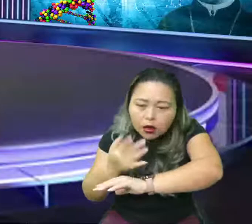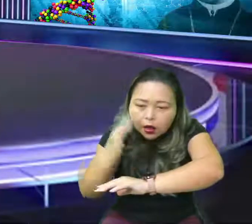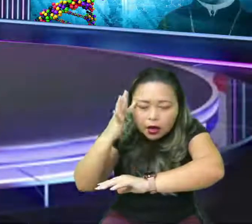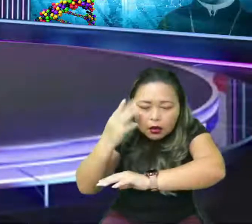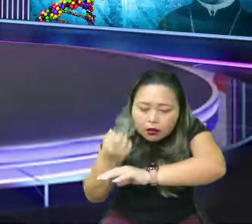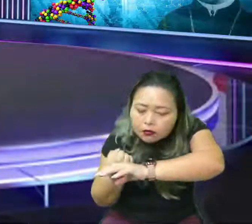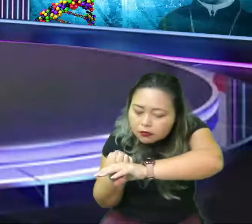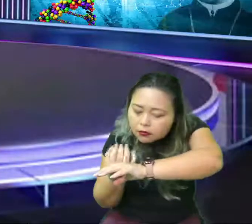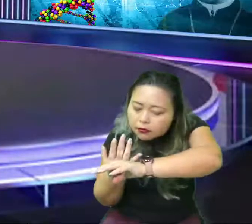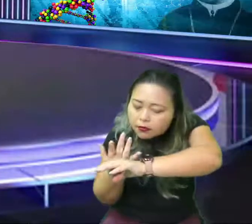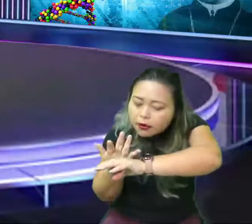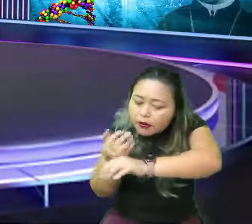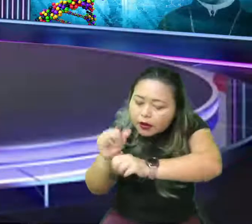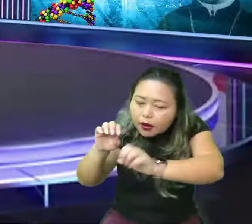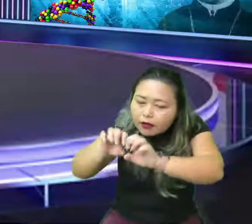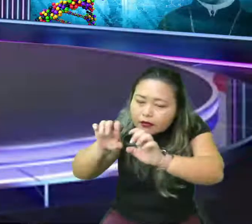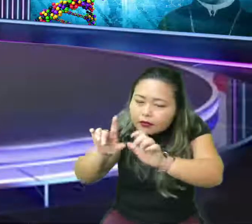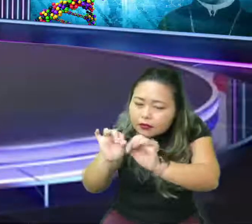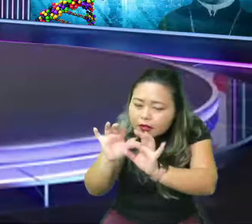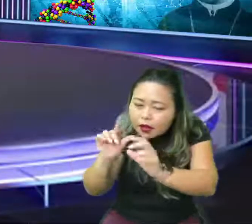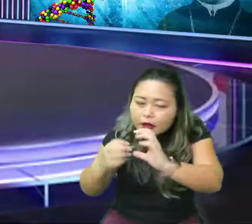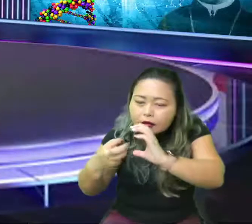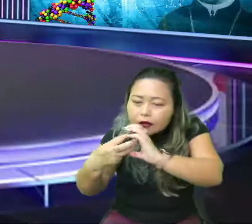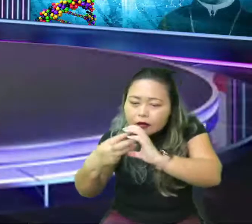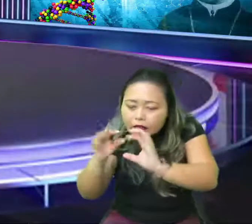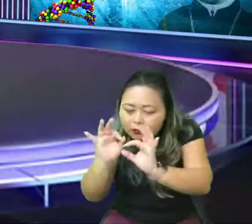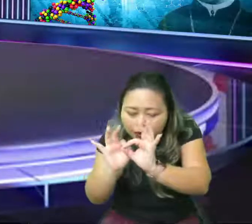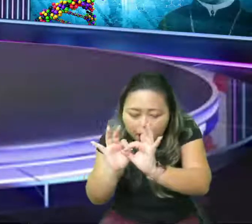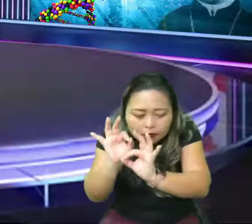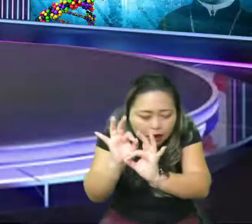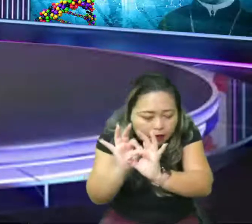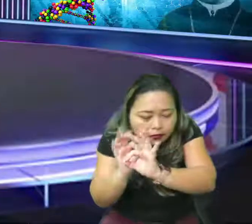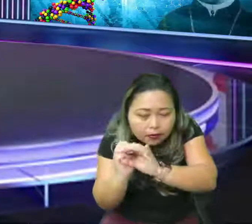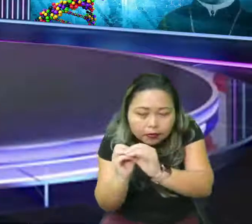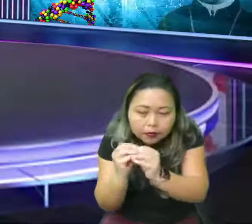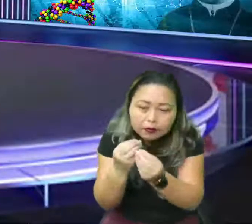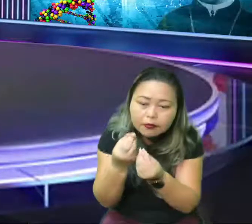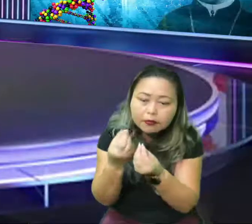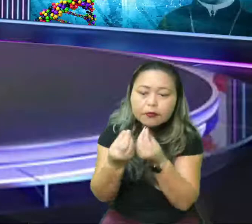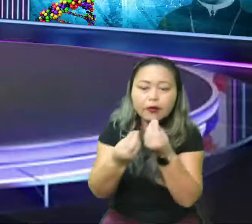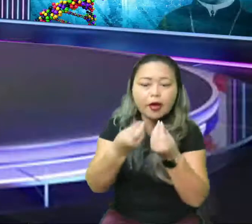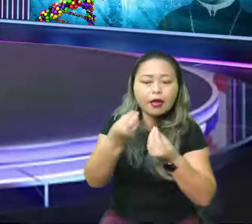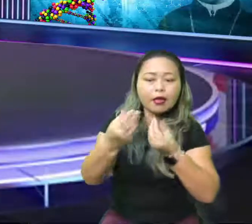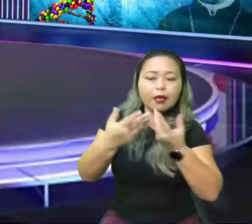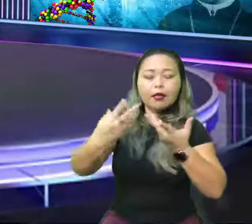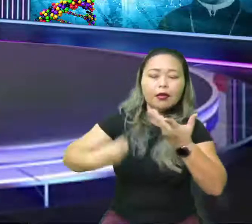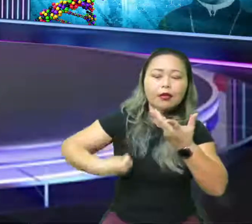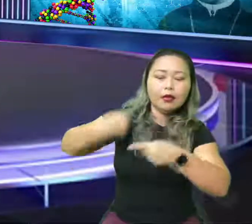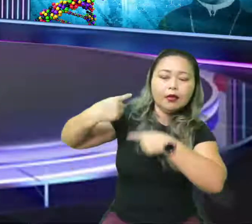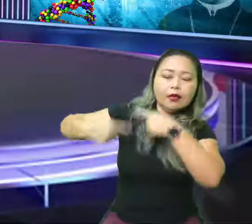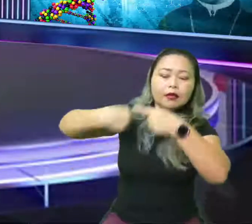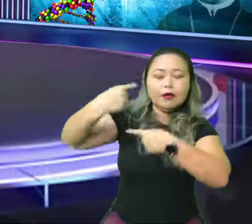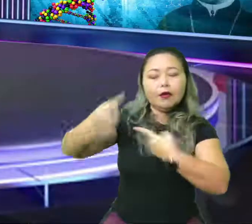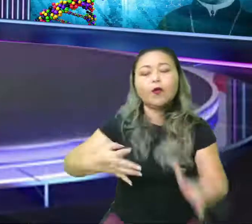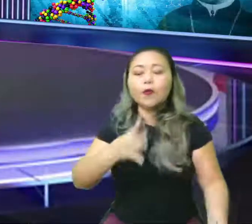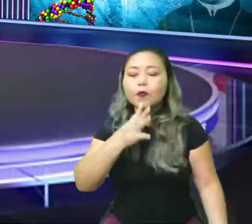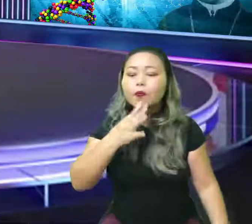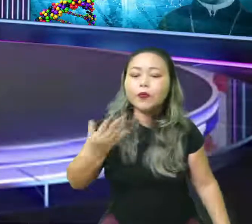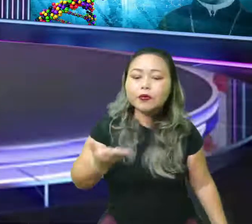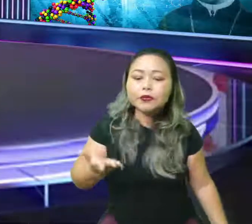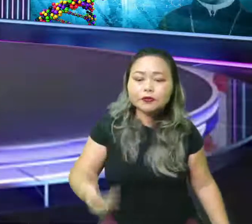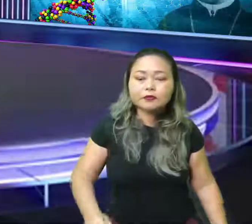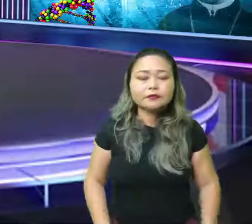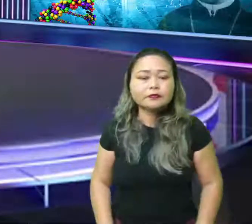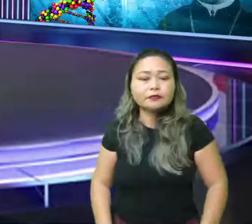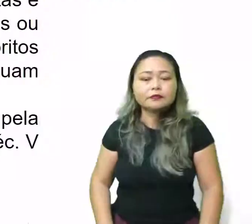às primeiras estruturas celulares e aí deu início a todas as formas de vidas mais evoluídas que nós conhecemos hoje.